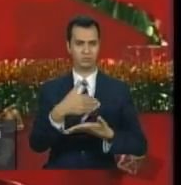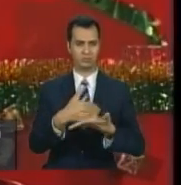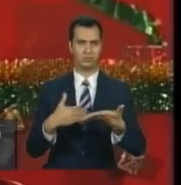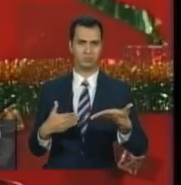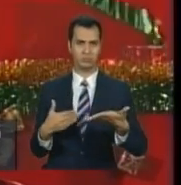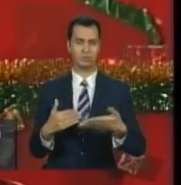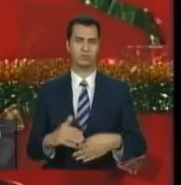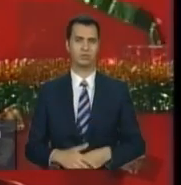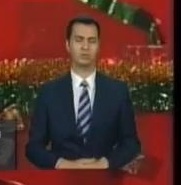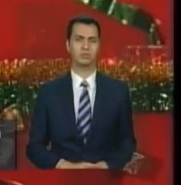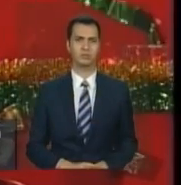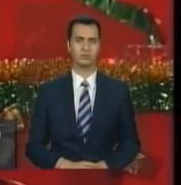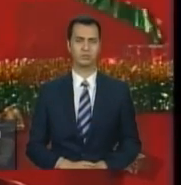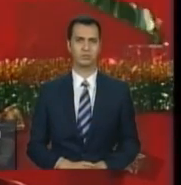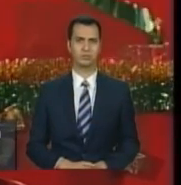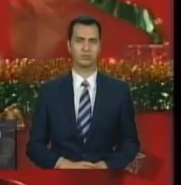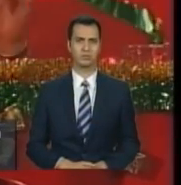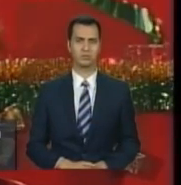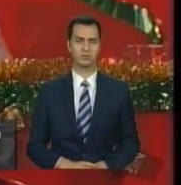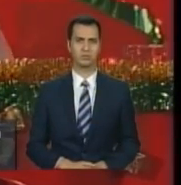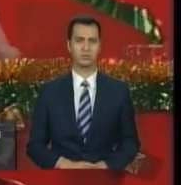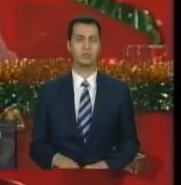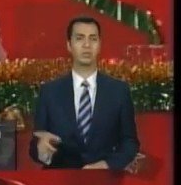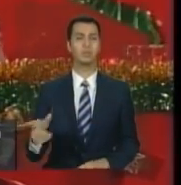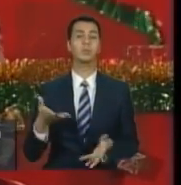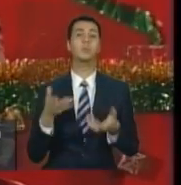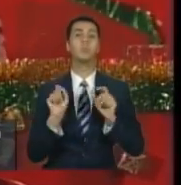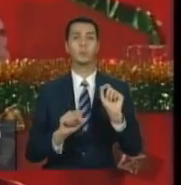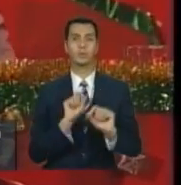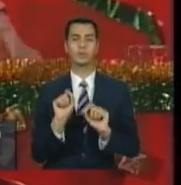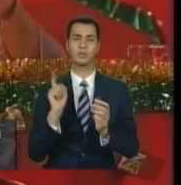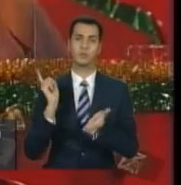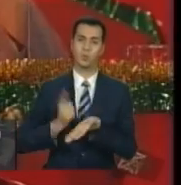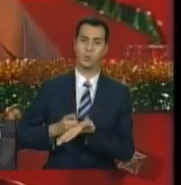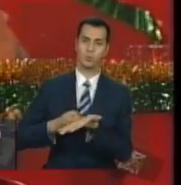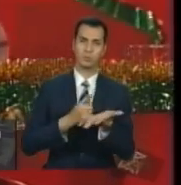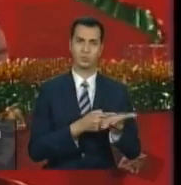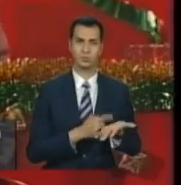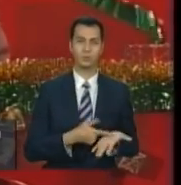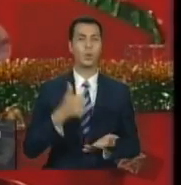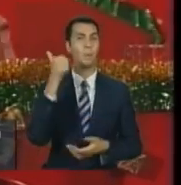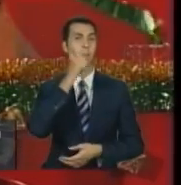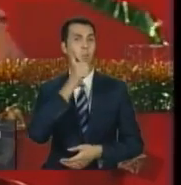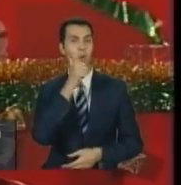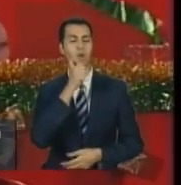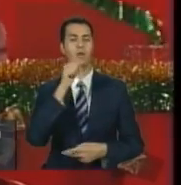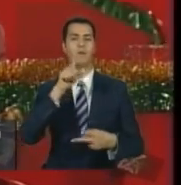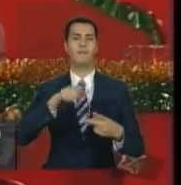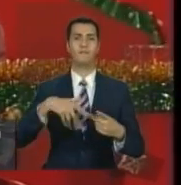final, um compromisso em relação às mulheres, aos seus filhos